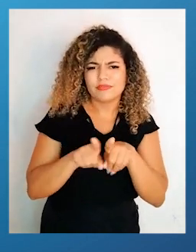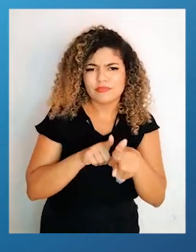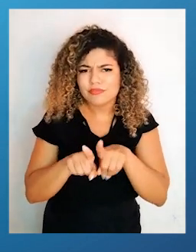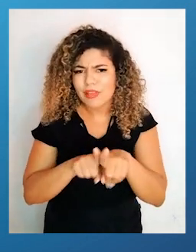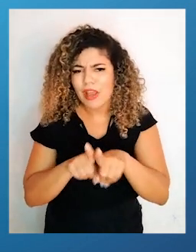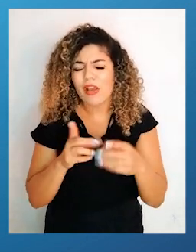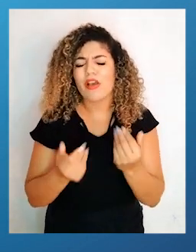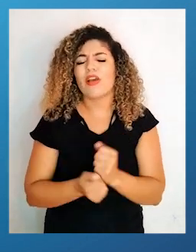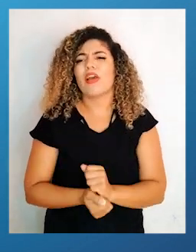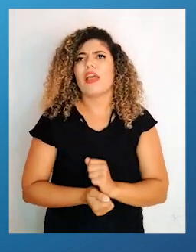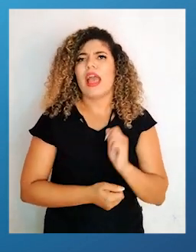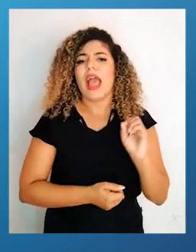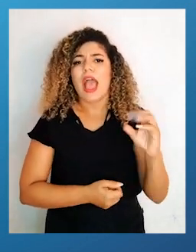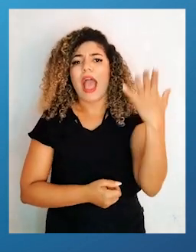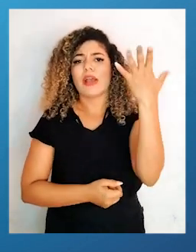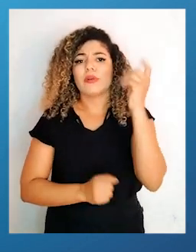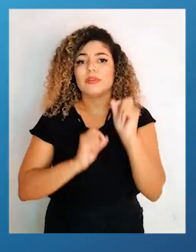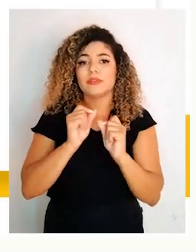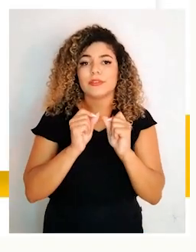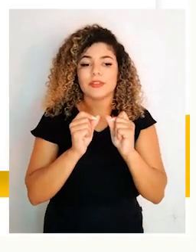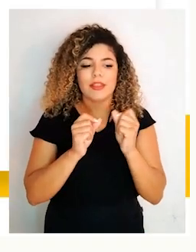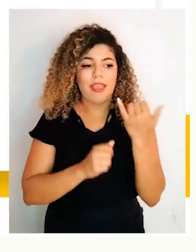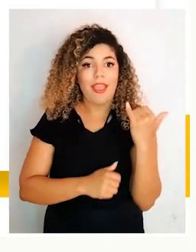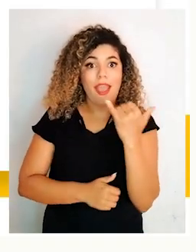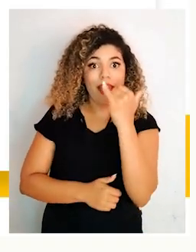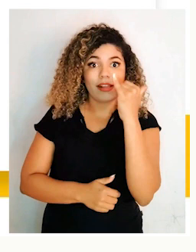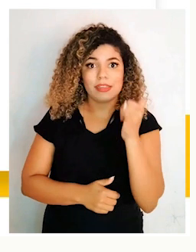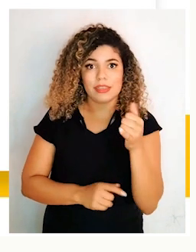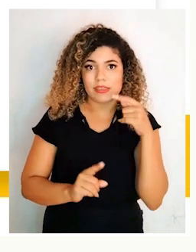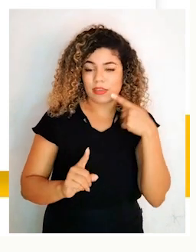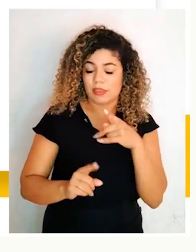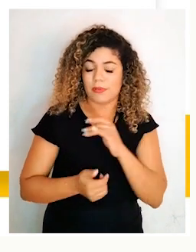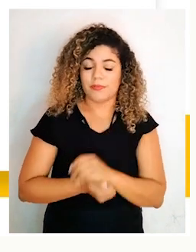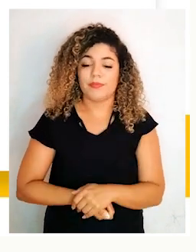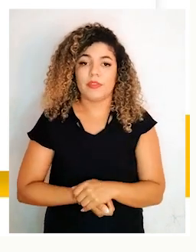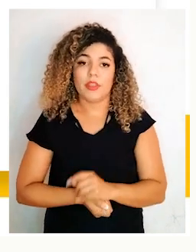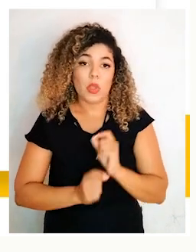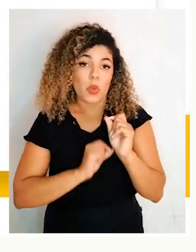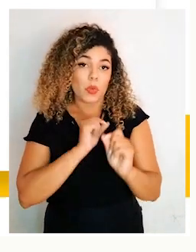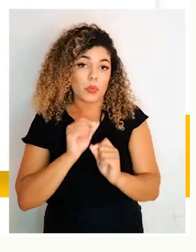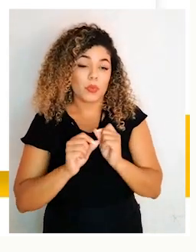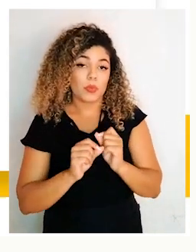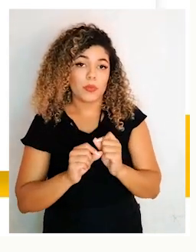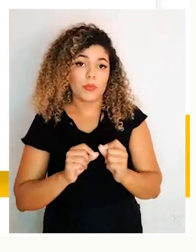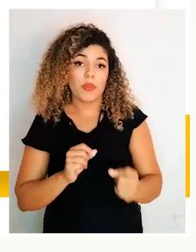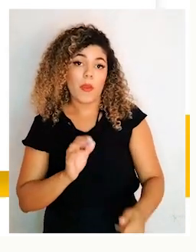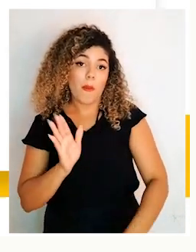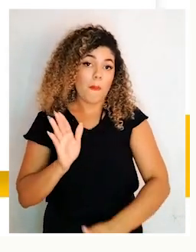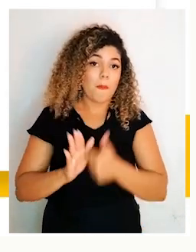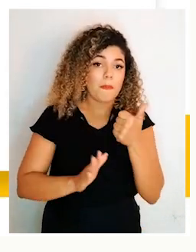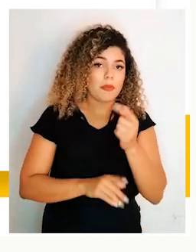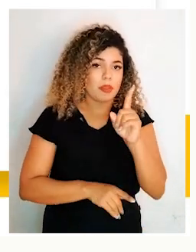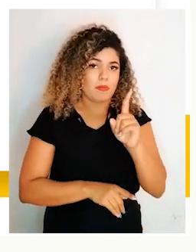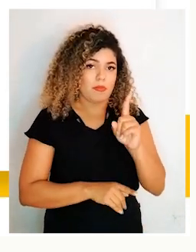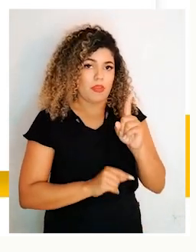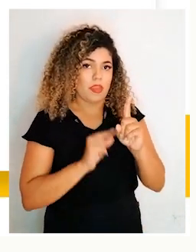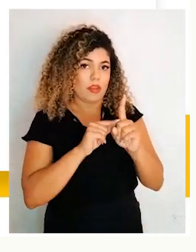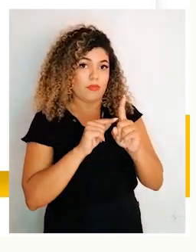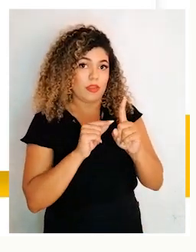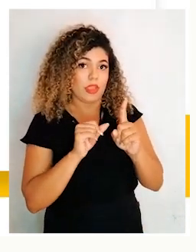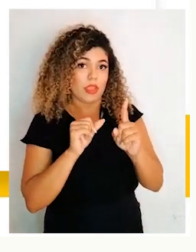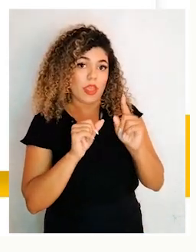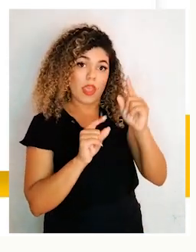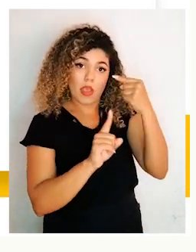diferente, você tem a eletrização desses corpos, de forma que o objeto atritado, um fica com a